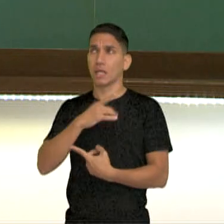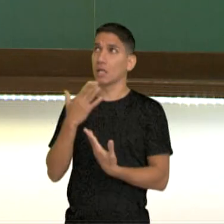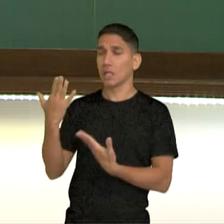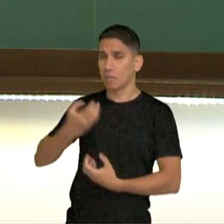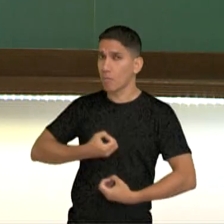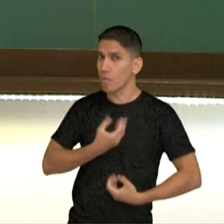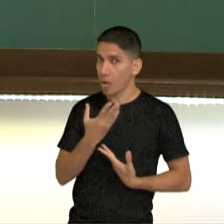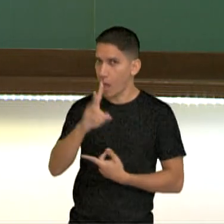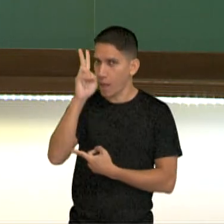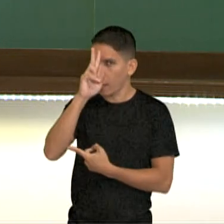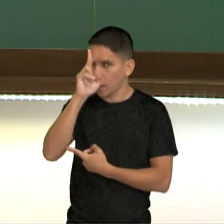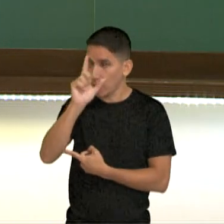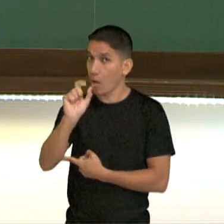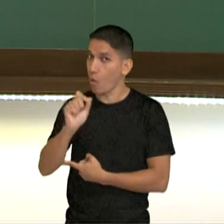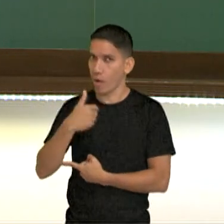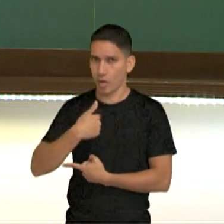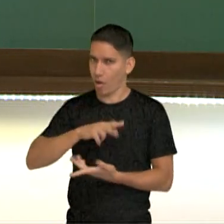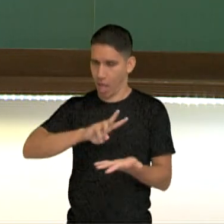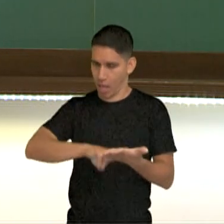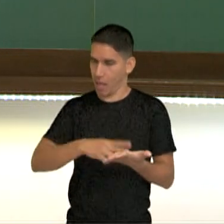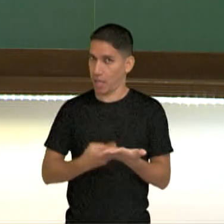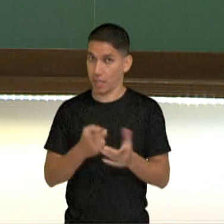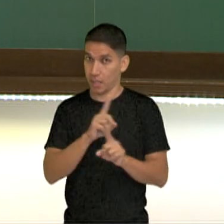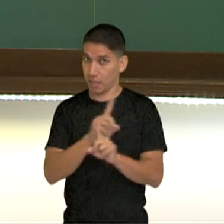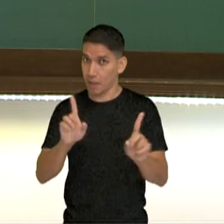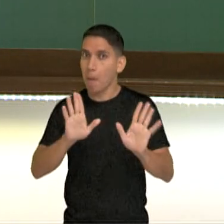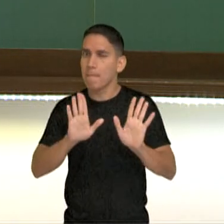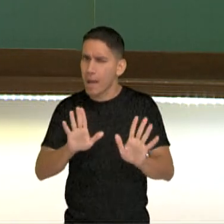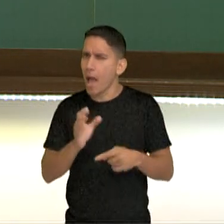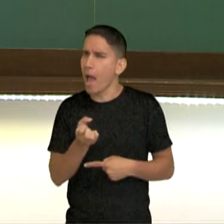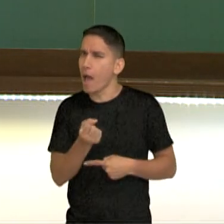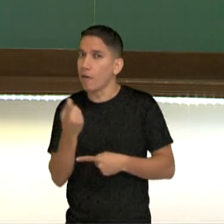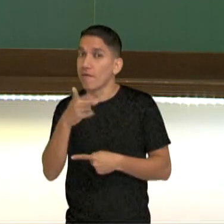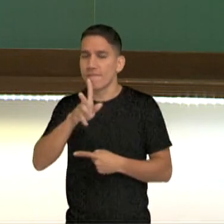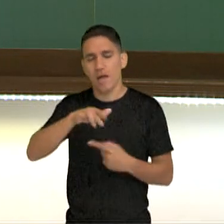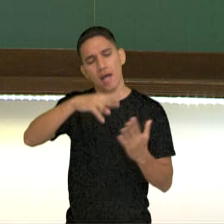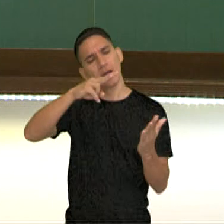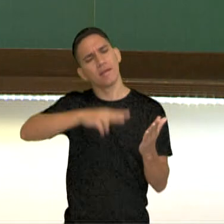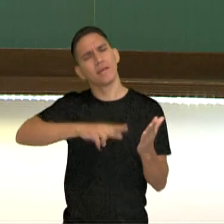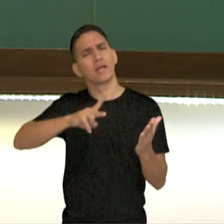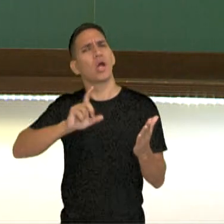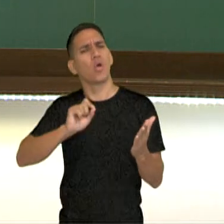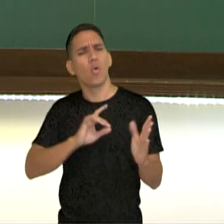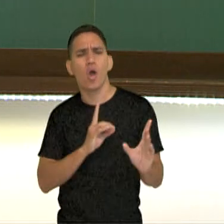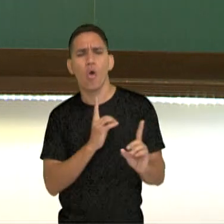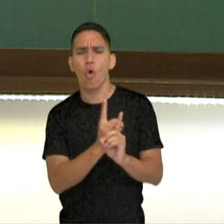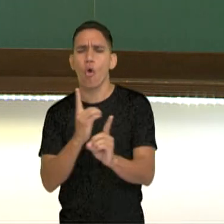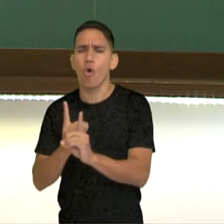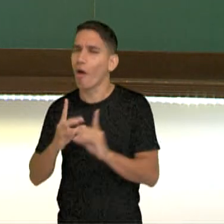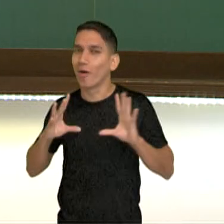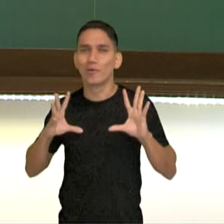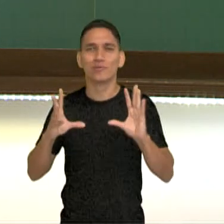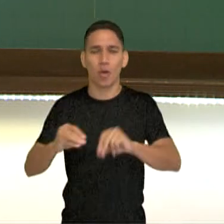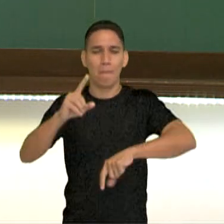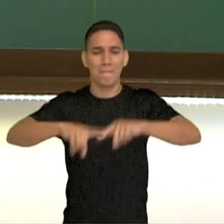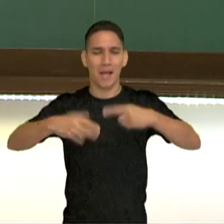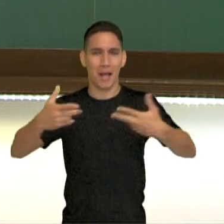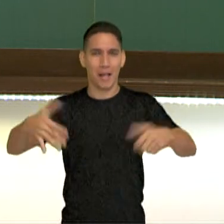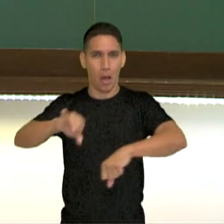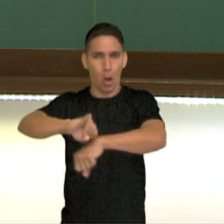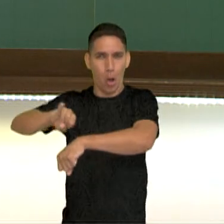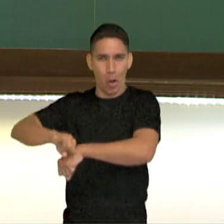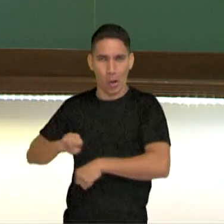que a teacher falou? Eu não vou traduzir, mas agora você vai ler e vai encontrar todos os aparelhinhos